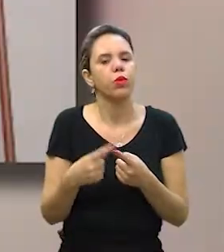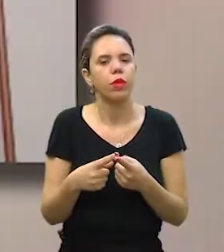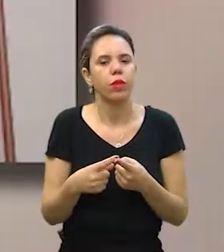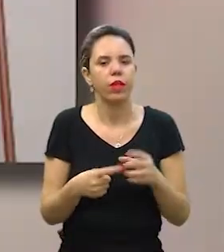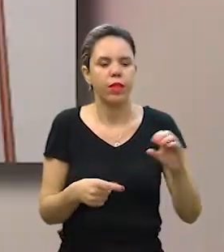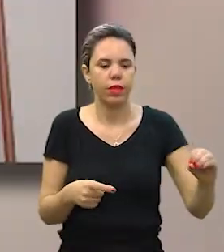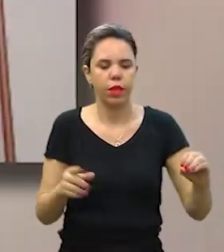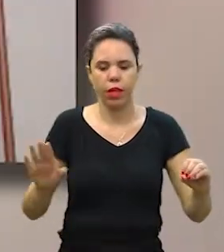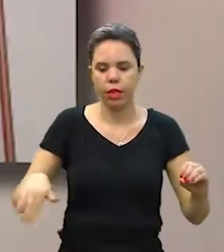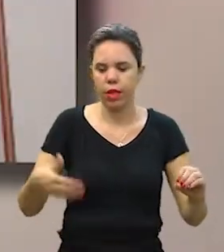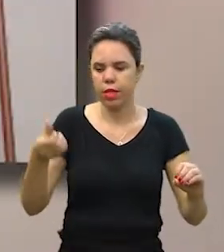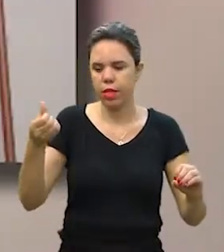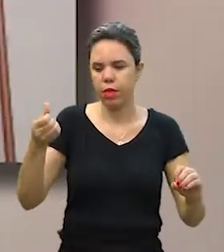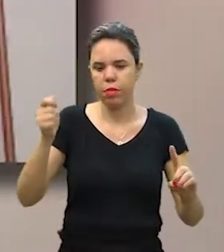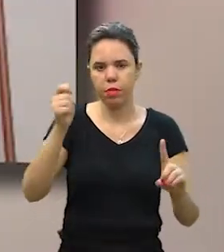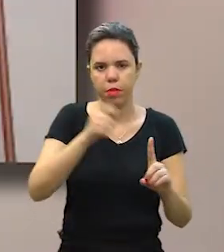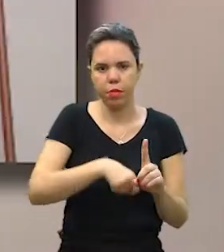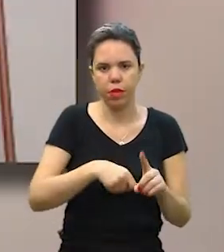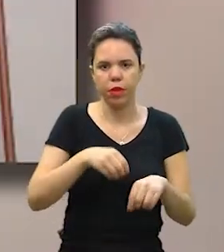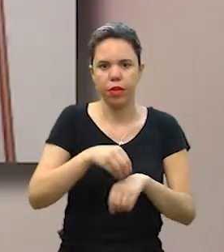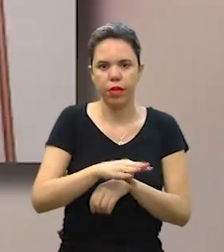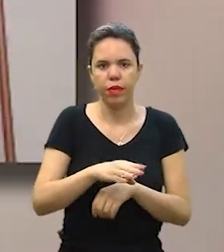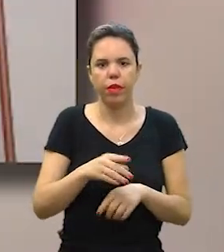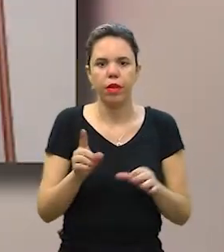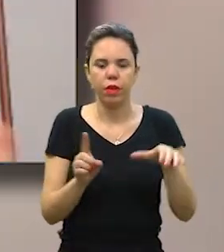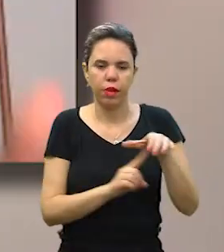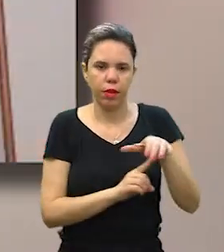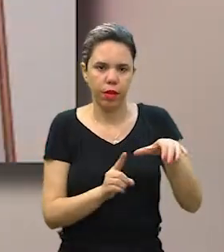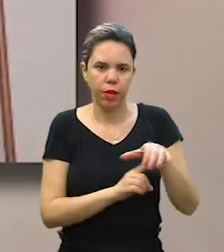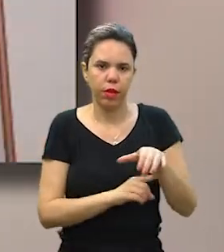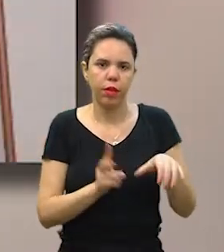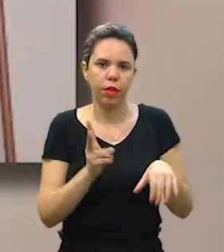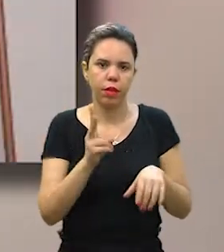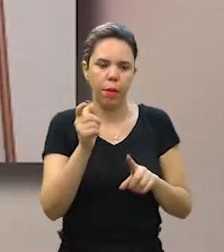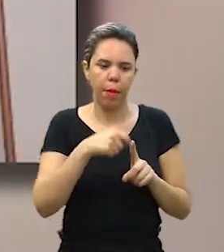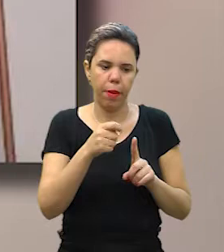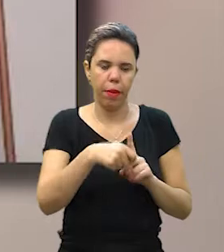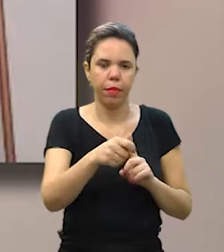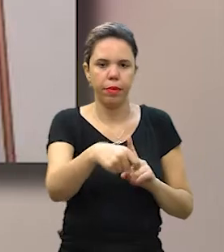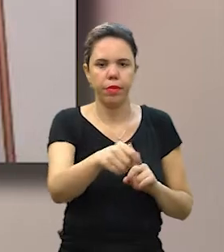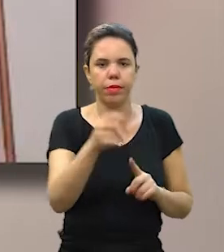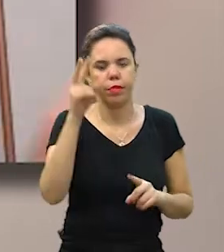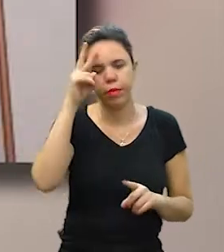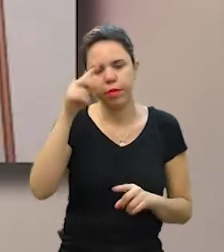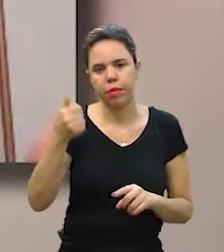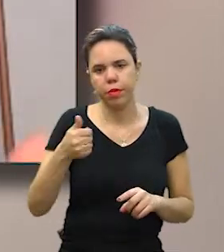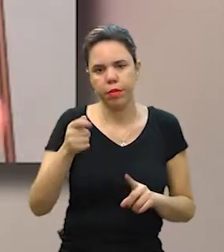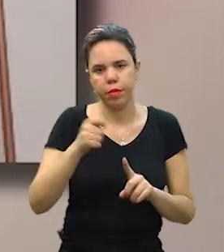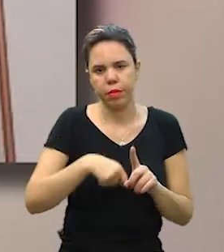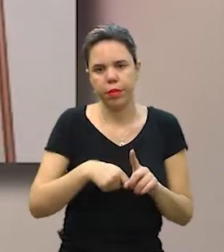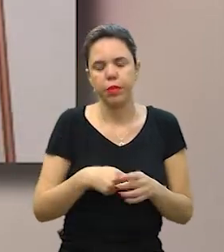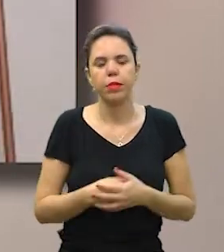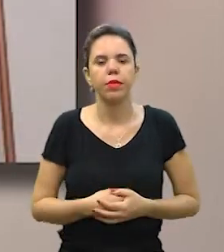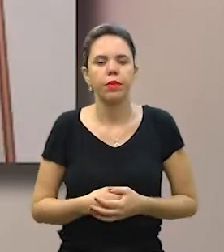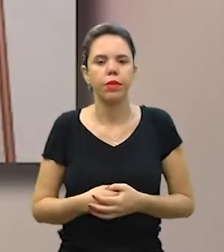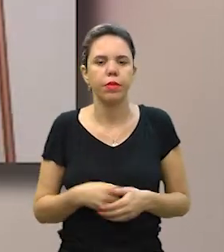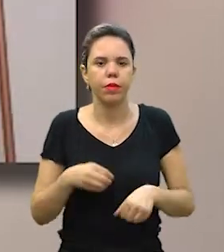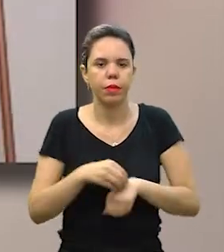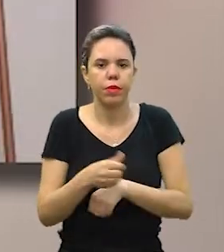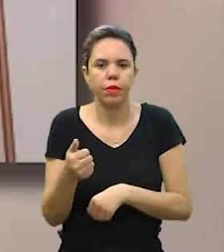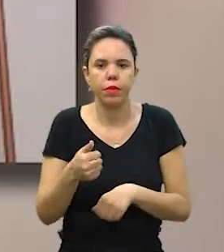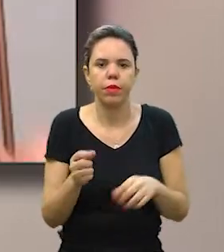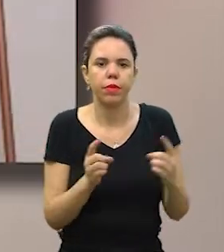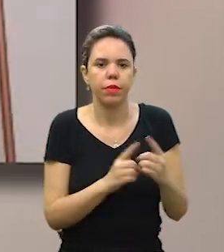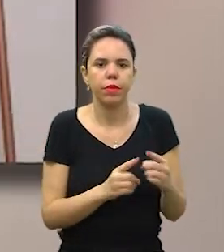De 0 a 6 meses, nós indicamos que as consultas sejam mensais. Lembrando que no primeiro mês, a gente indica a